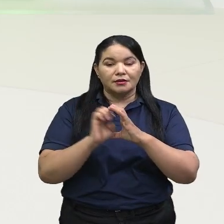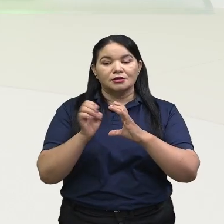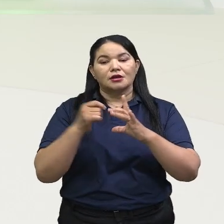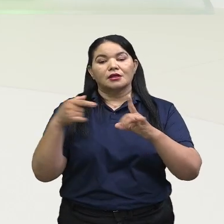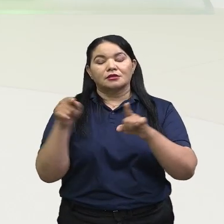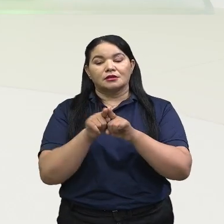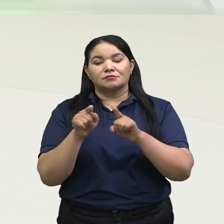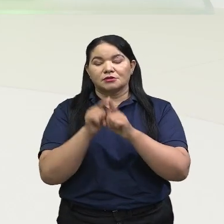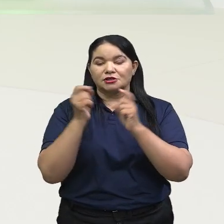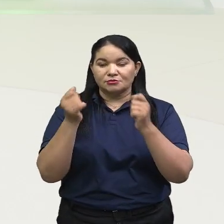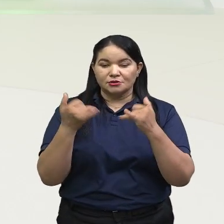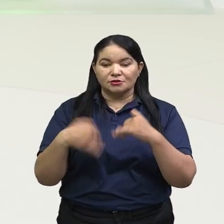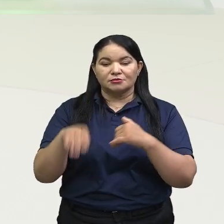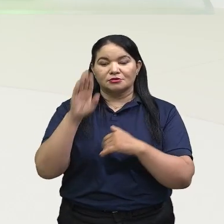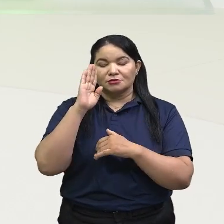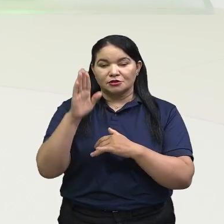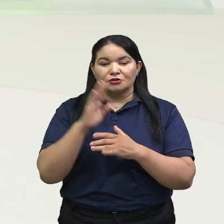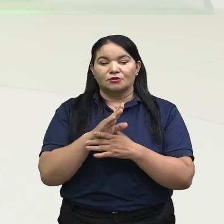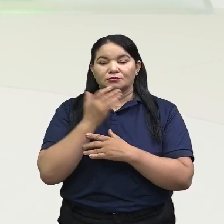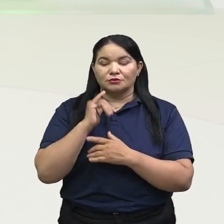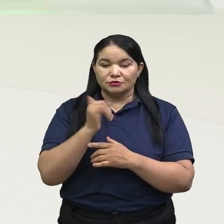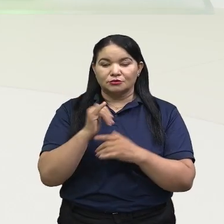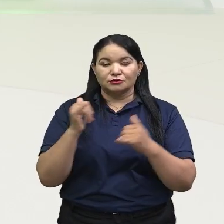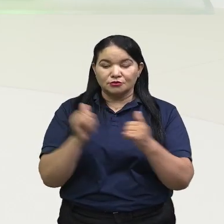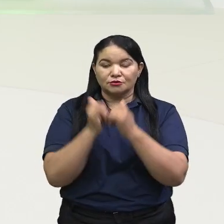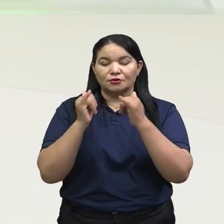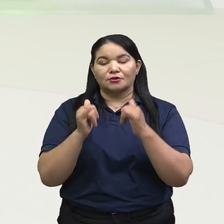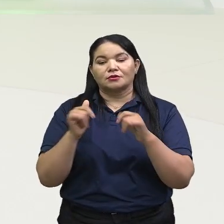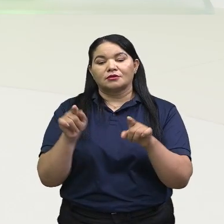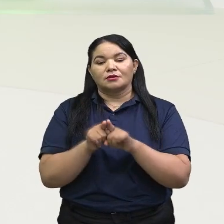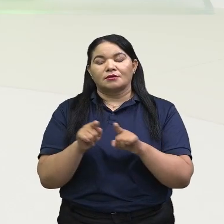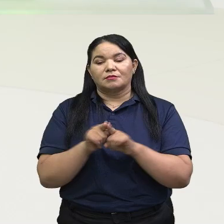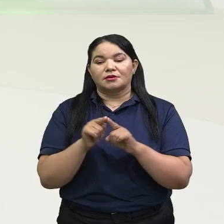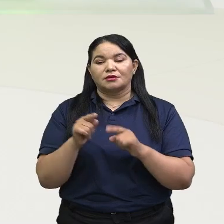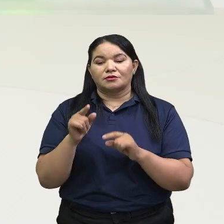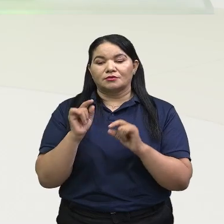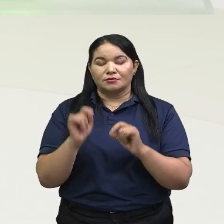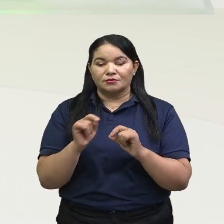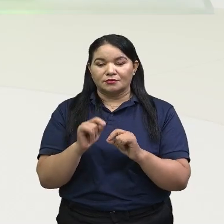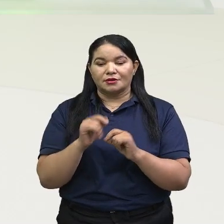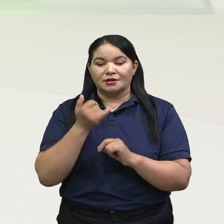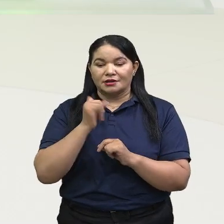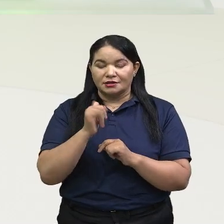aí principalmente do choque elétrico, envolvido aí com a